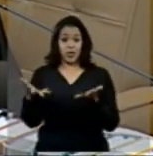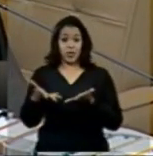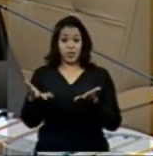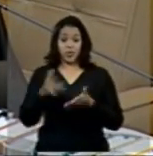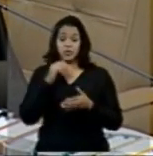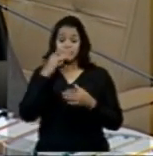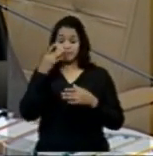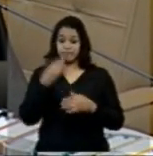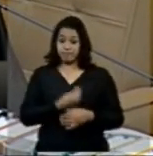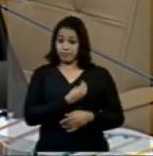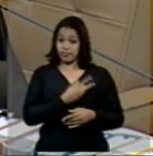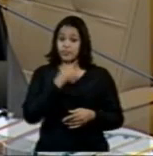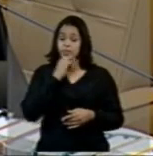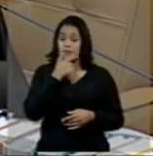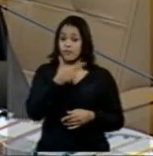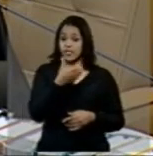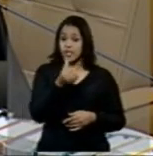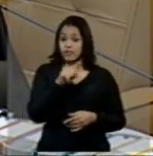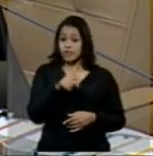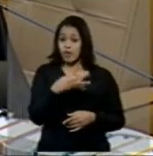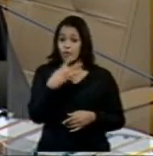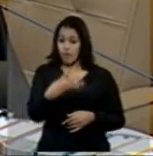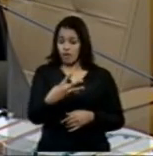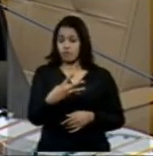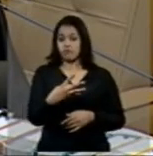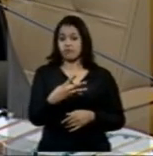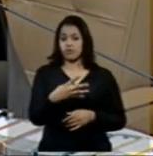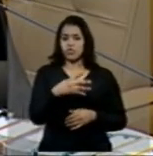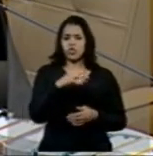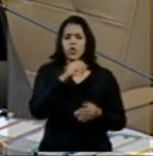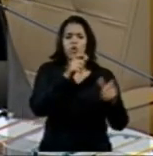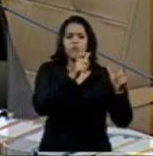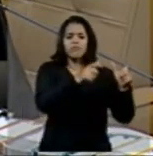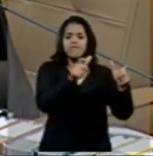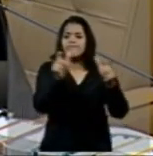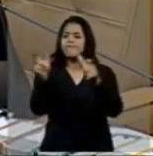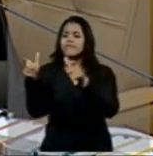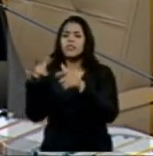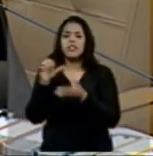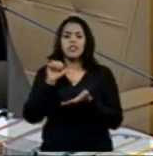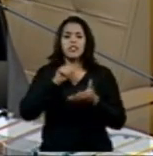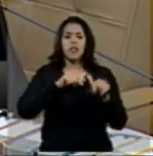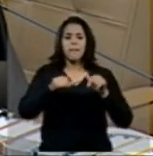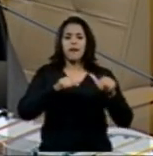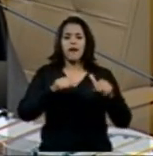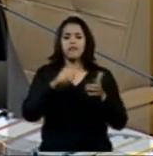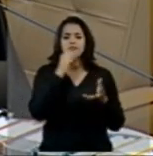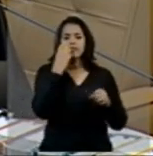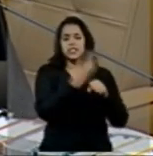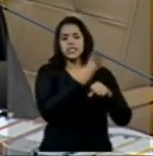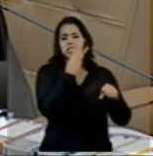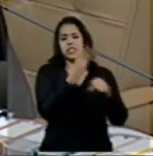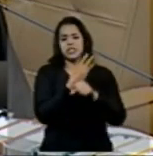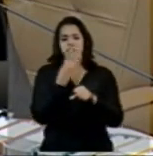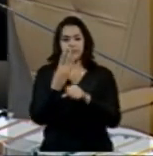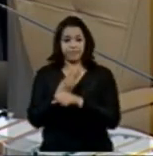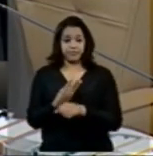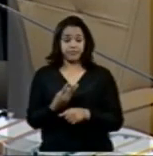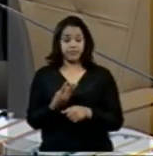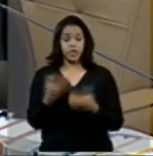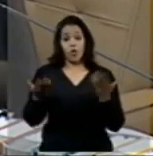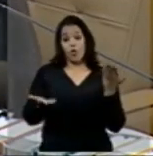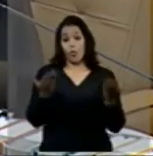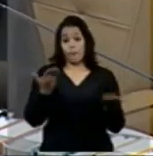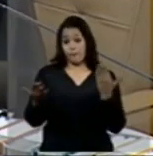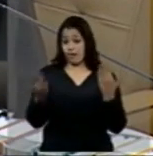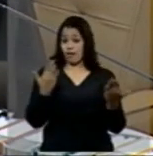presente nos 26,4% de postos de trabalho terceirizados para a totalidade dos empregos formais.